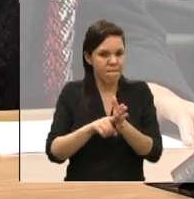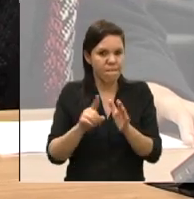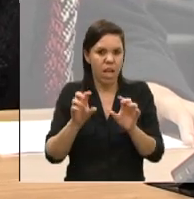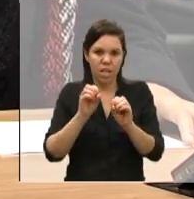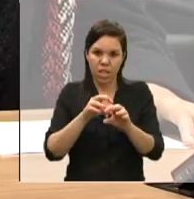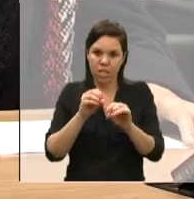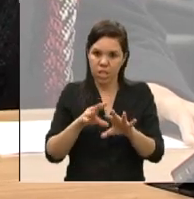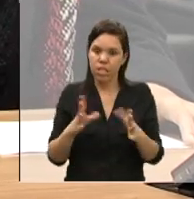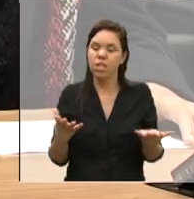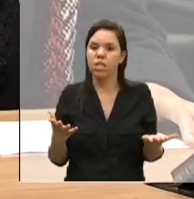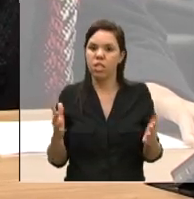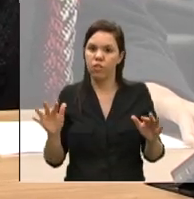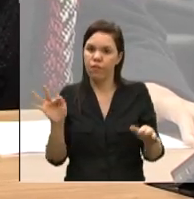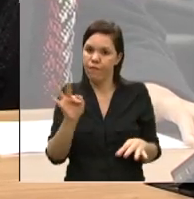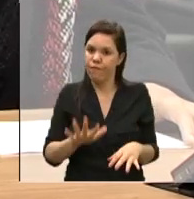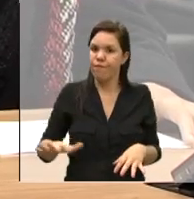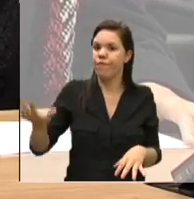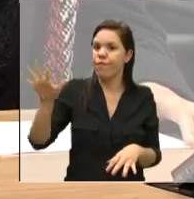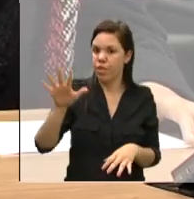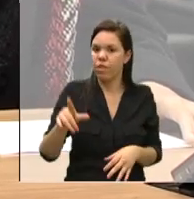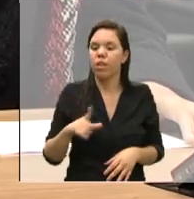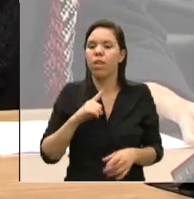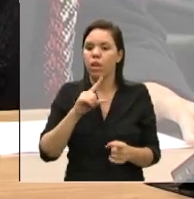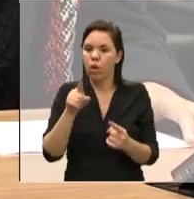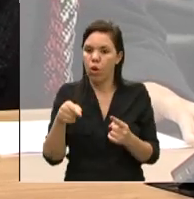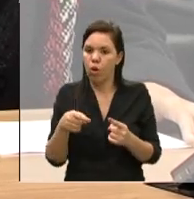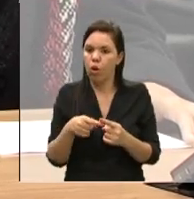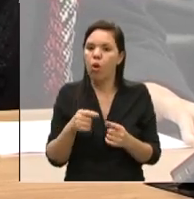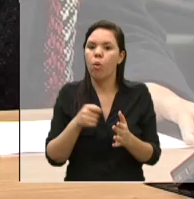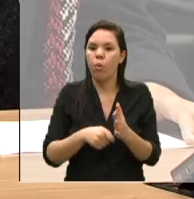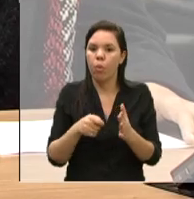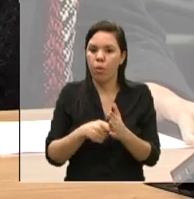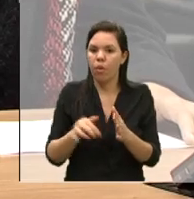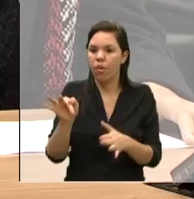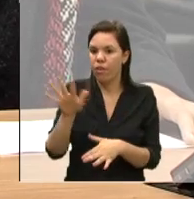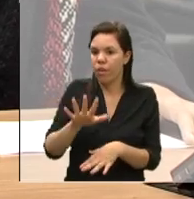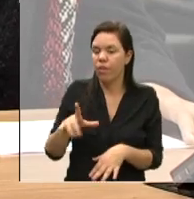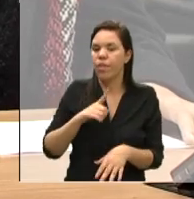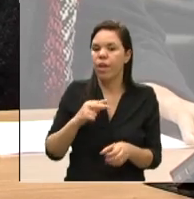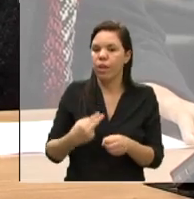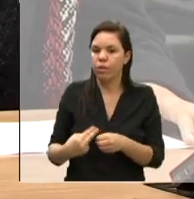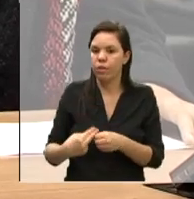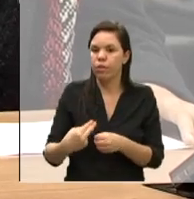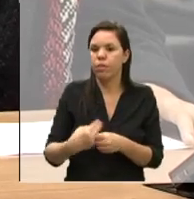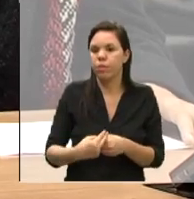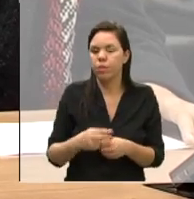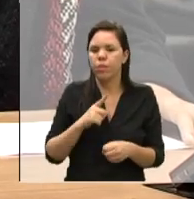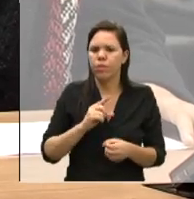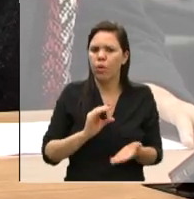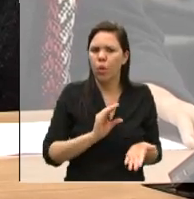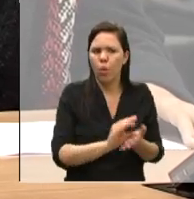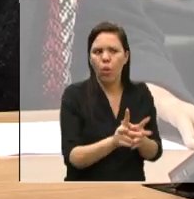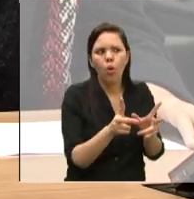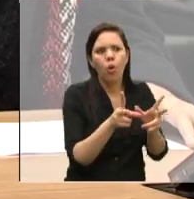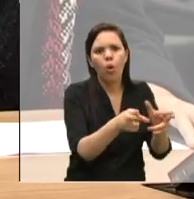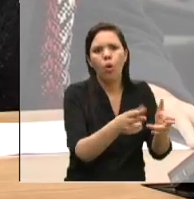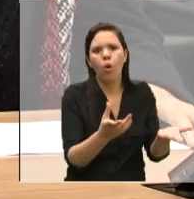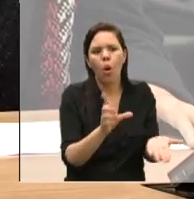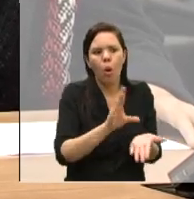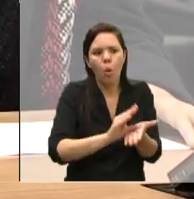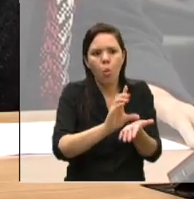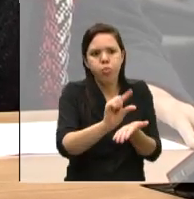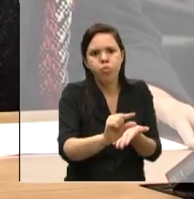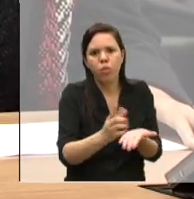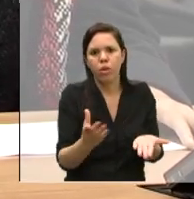superior federal, que está no alvo dessas políticas federais. Temos a Unicamp. O corte que aconteceu no CNPq